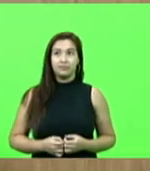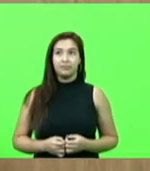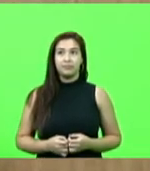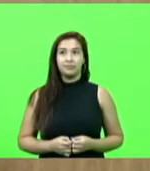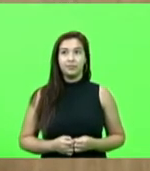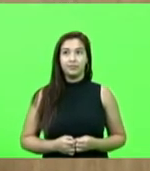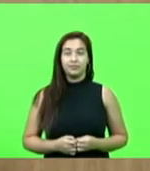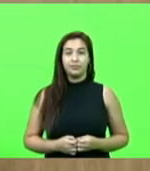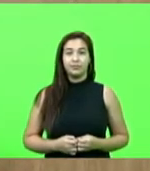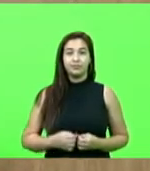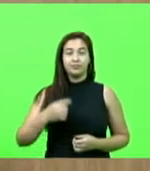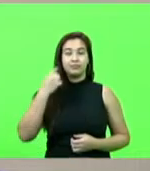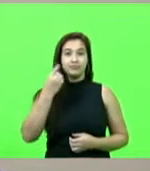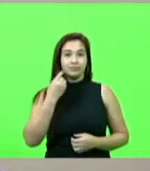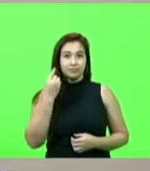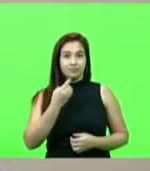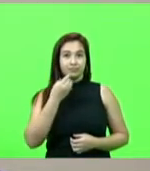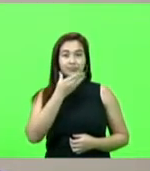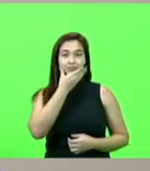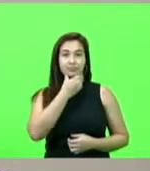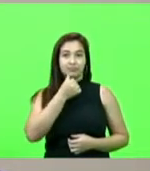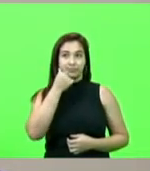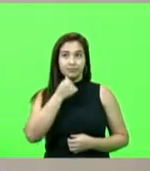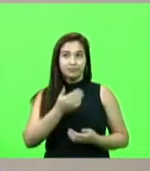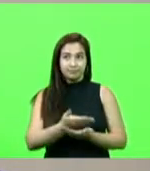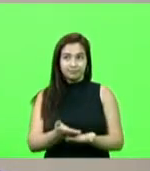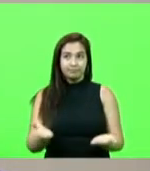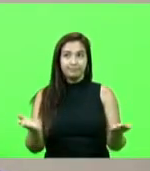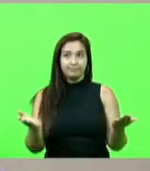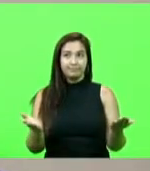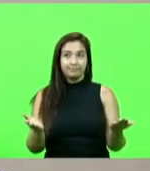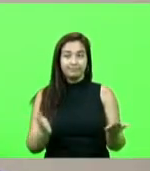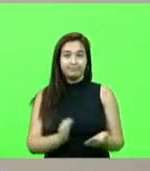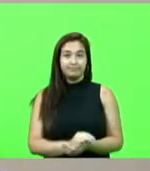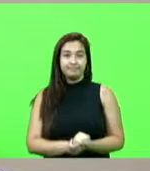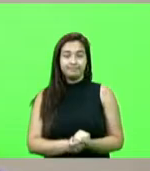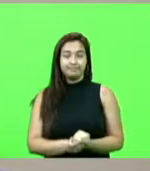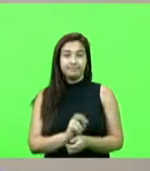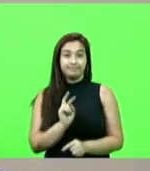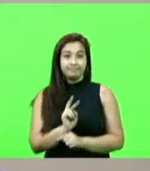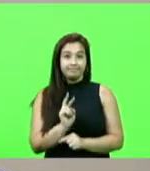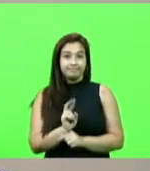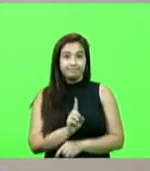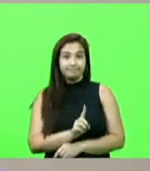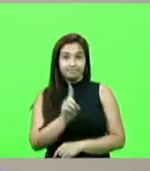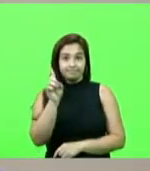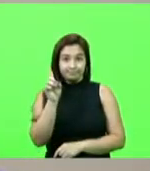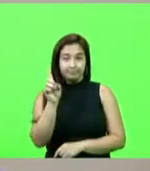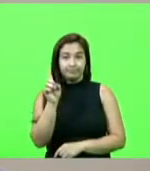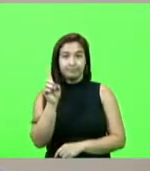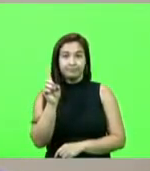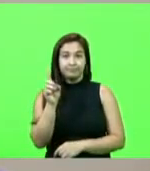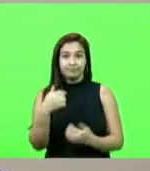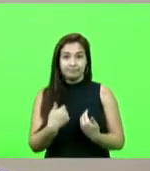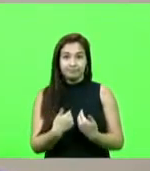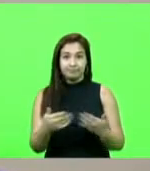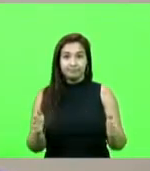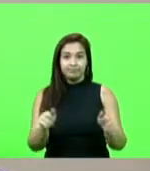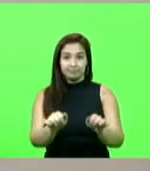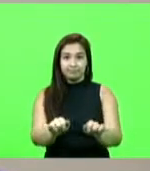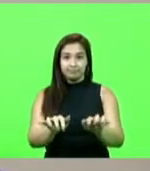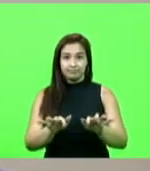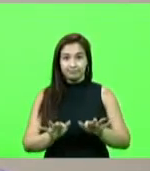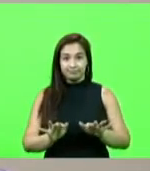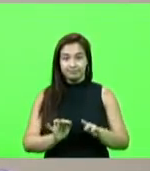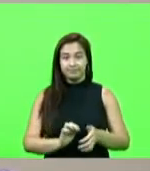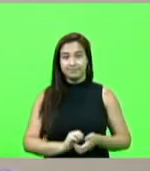Senhores deputados, senhoras deputadas, sob a proteção de Deus, declaro aberta a